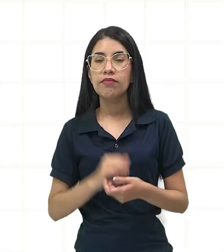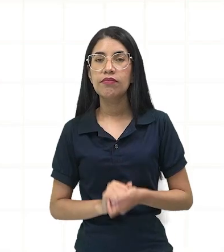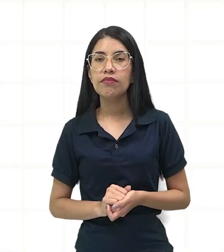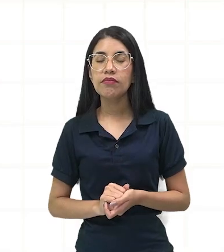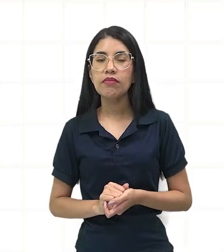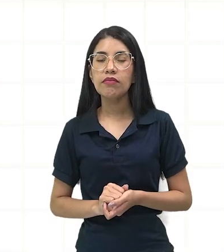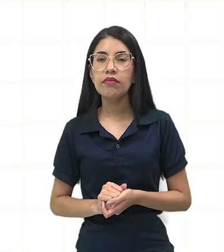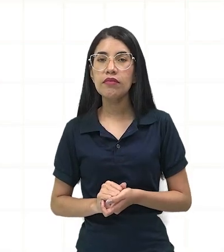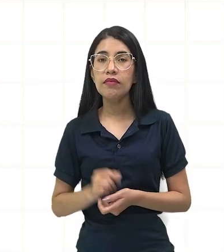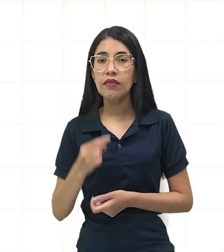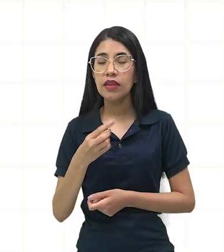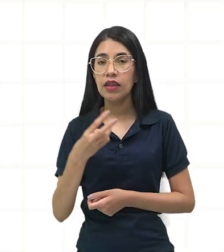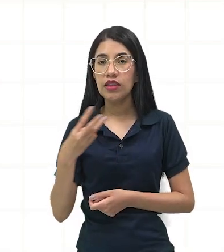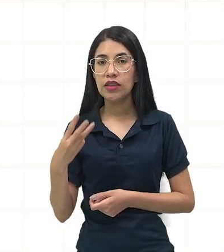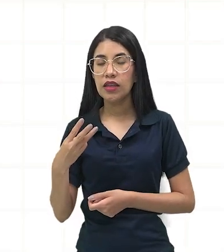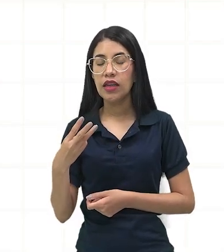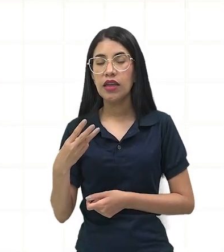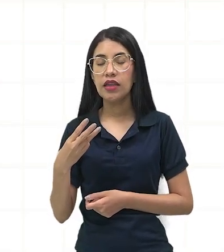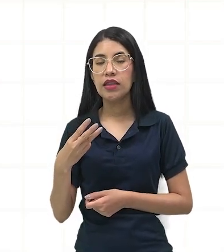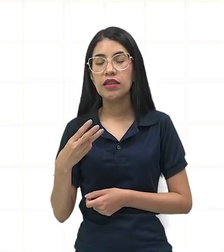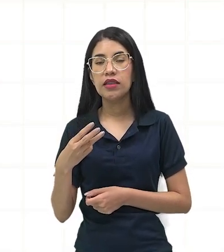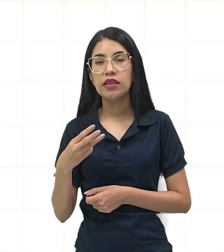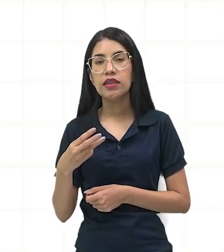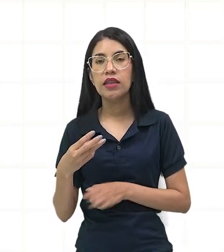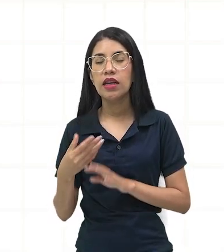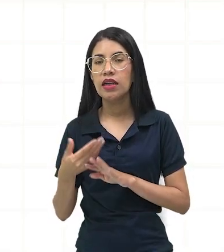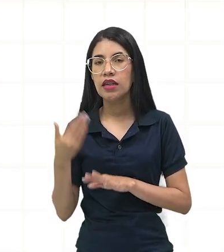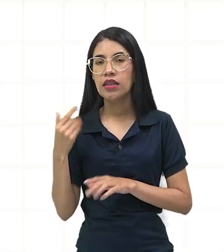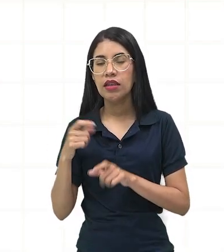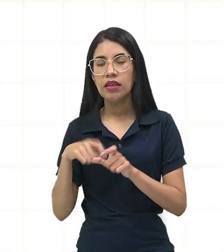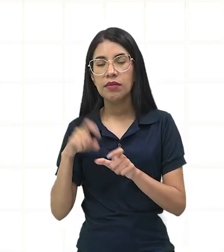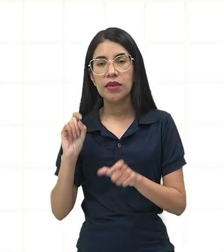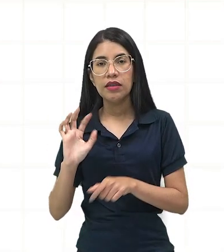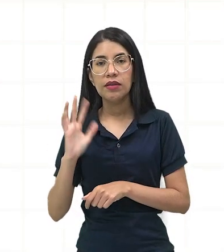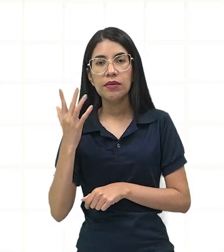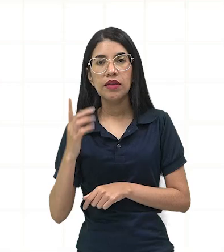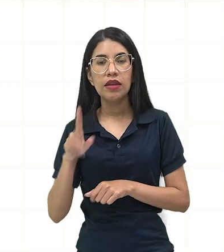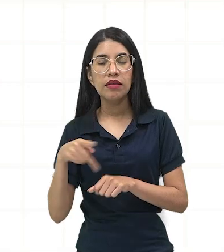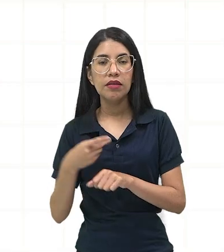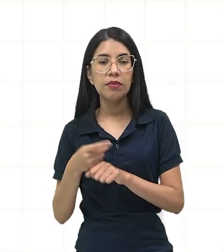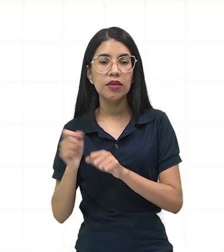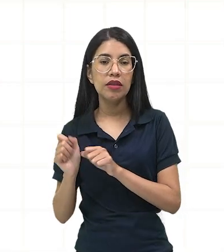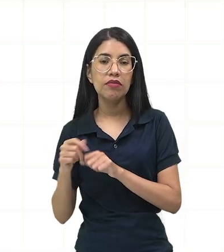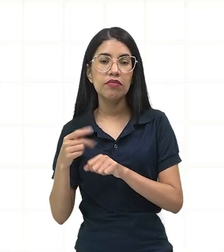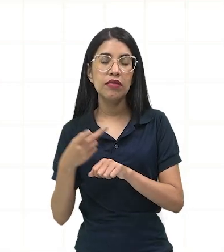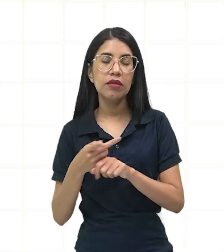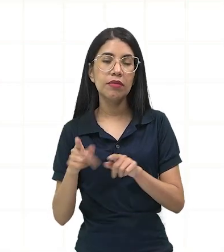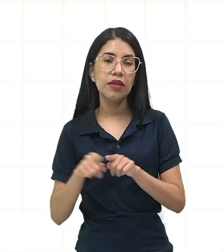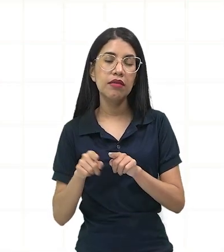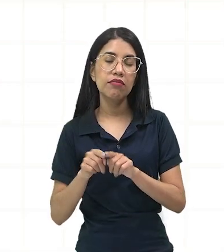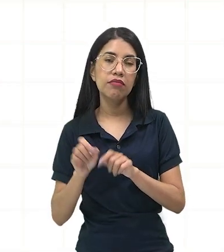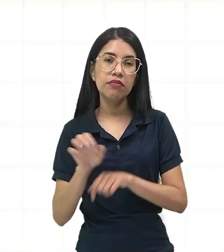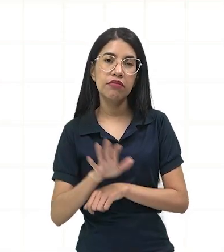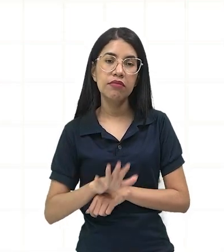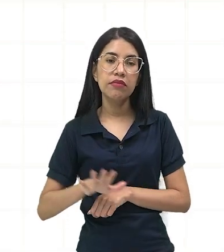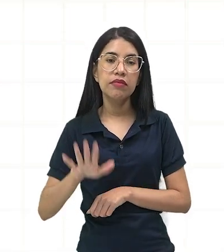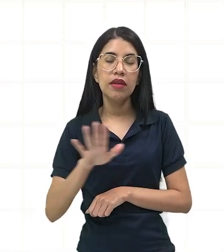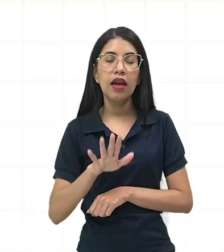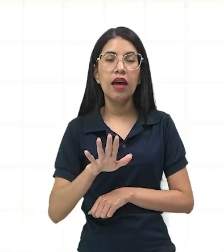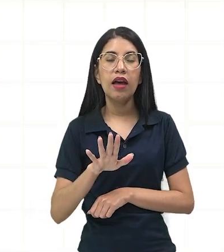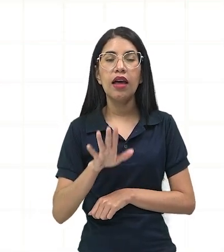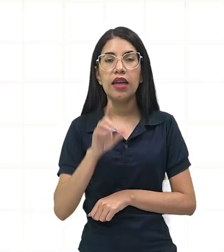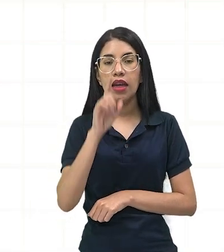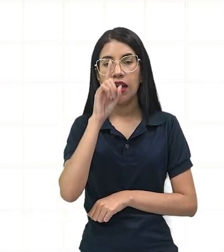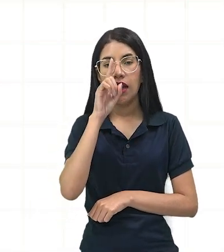os Estados Unidos antes da independência. Depois, a gente vai ter essa região aqui, ó,